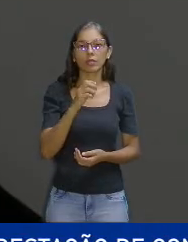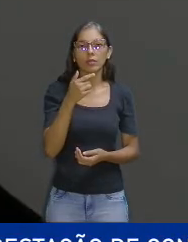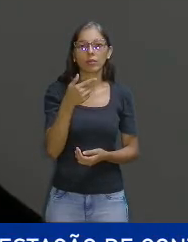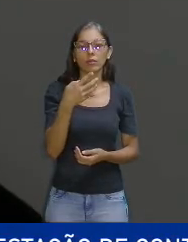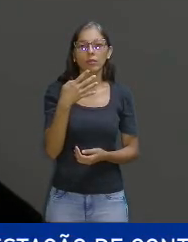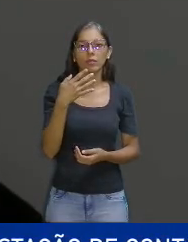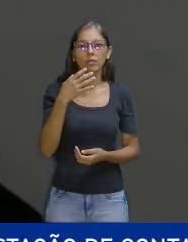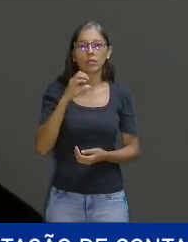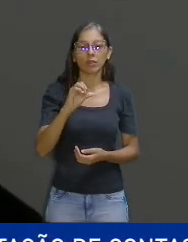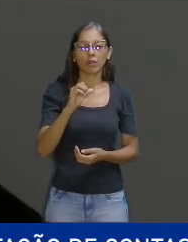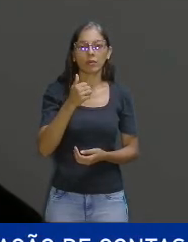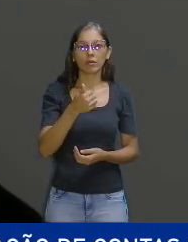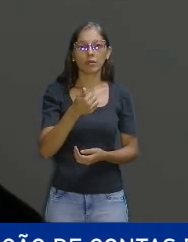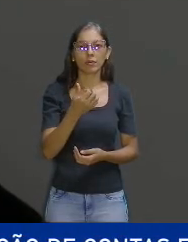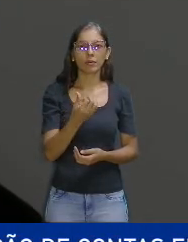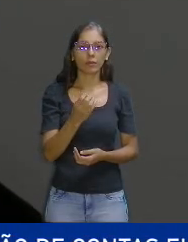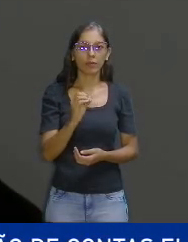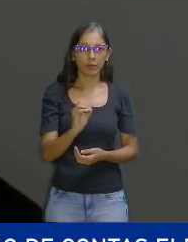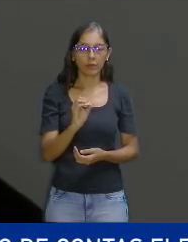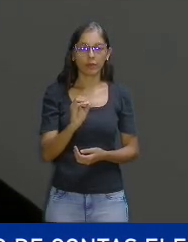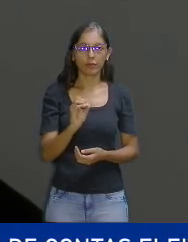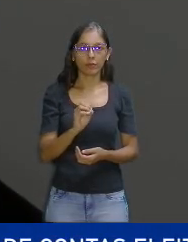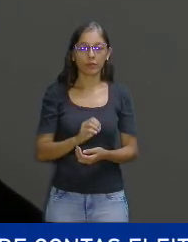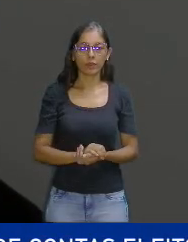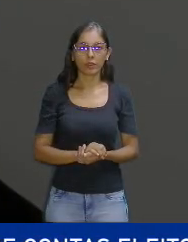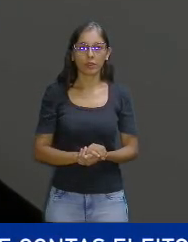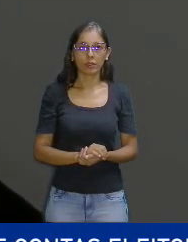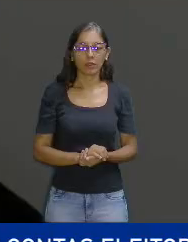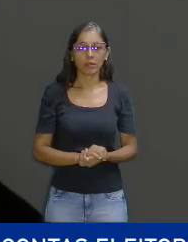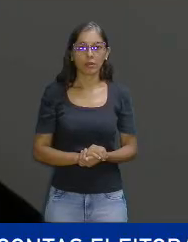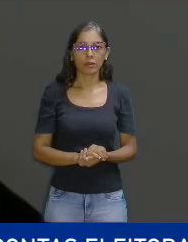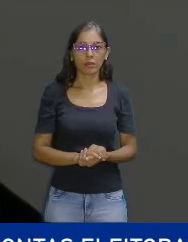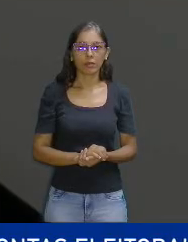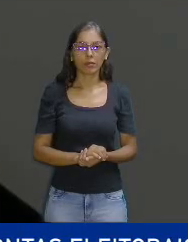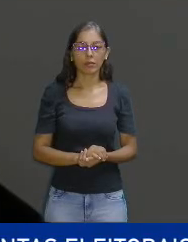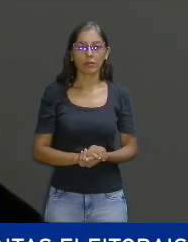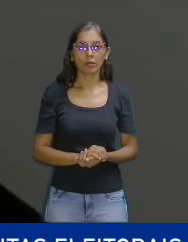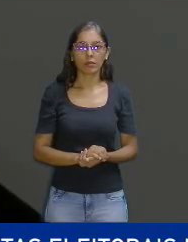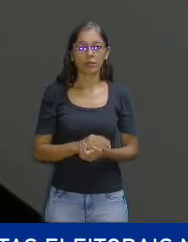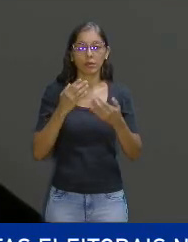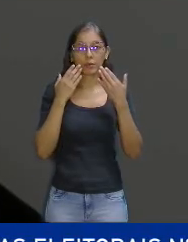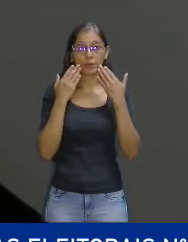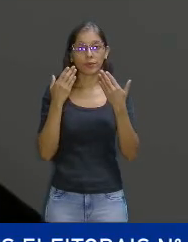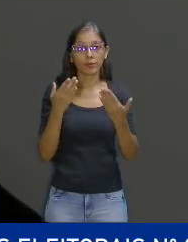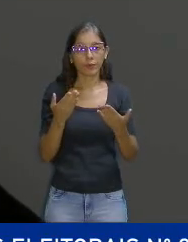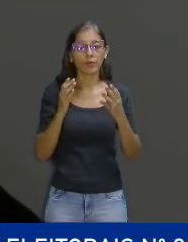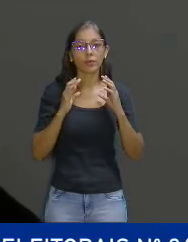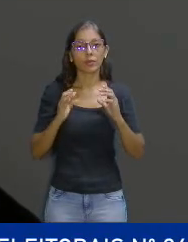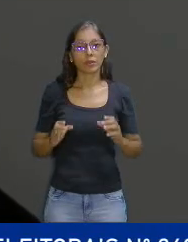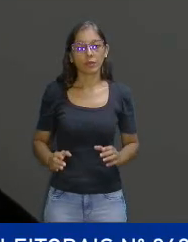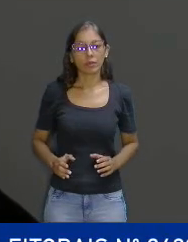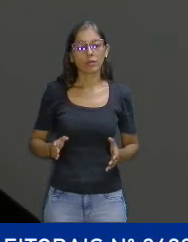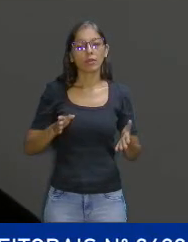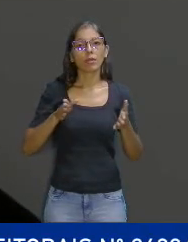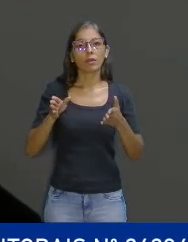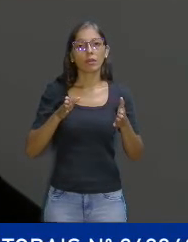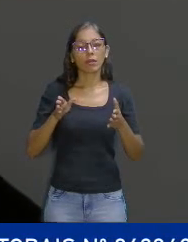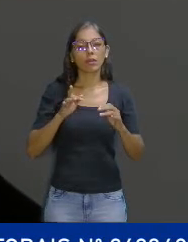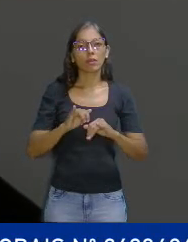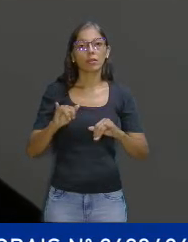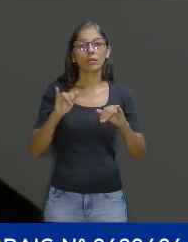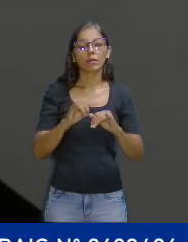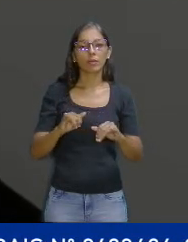5249-160 indica de maneira clara e precisa que se trata da contratação de coordenadora de campanha pelo valor de R$